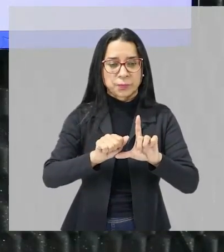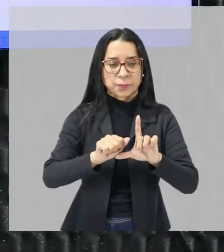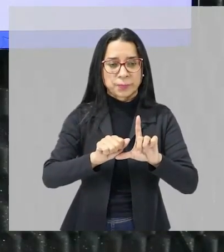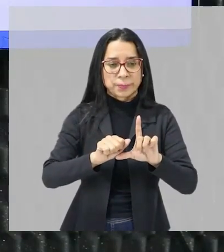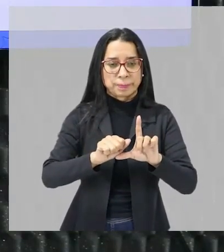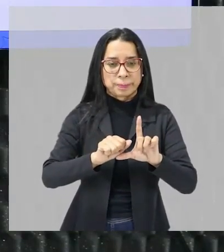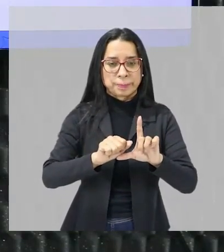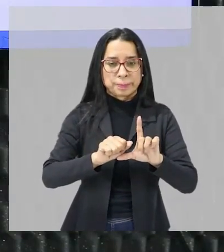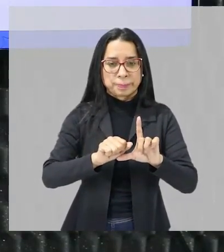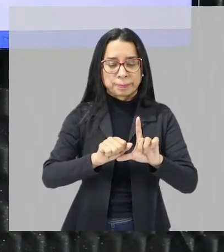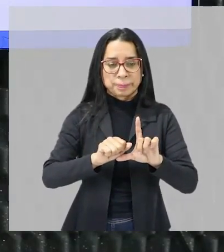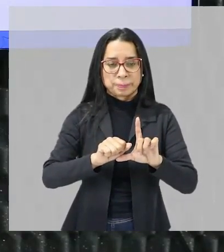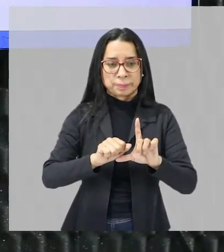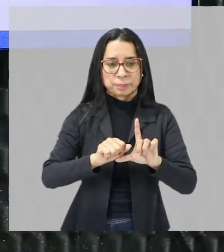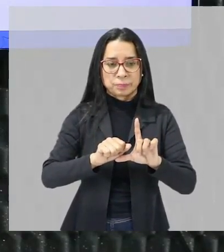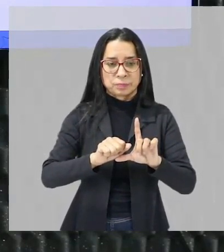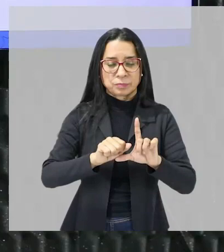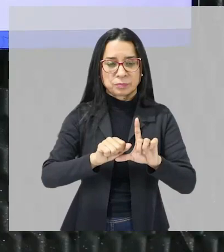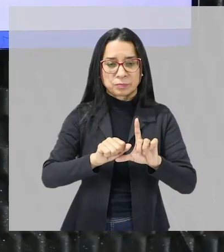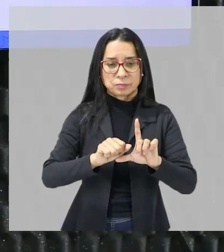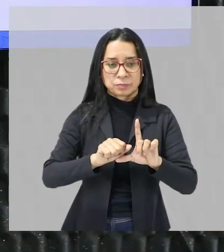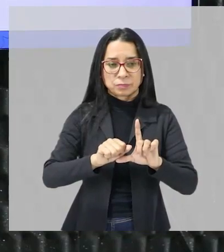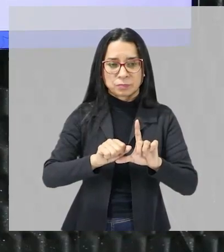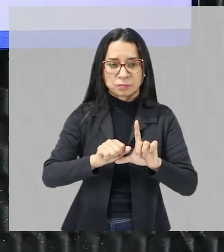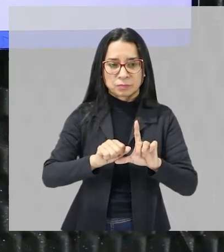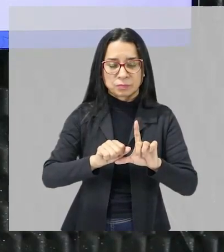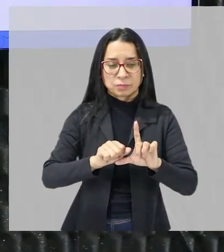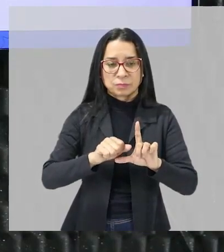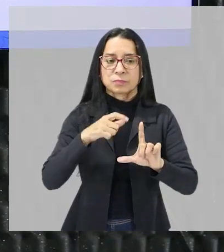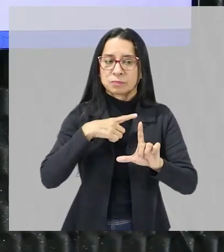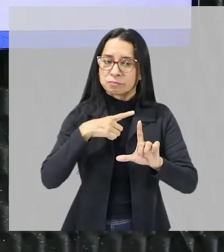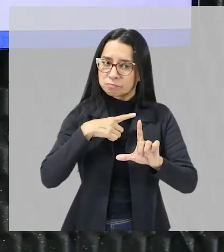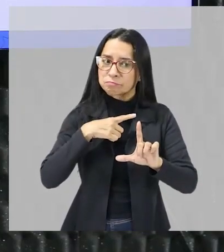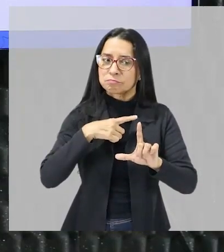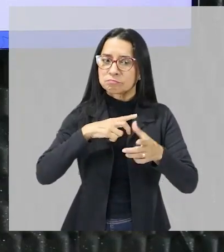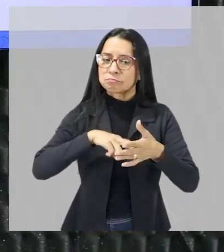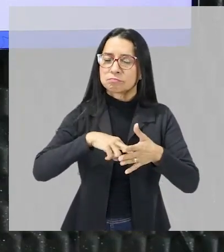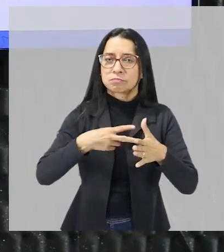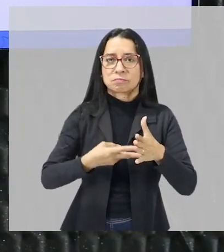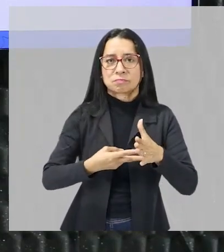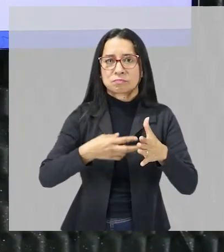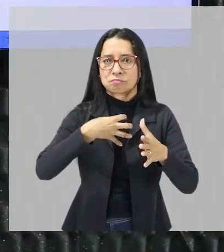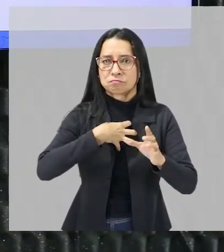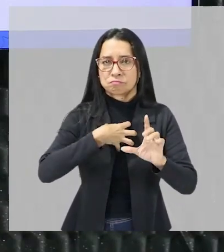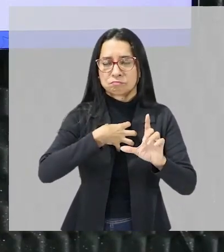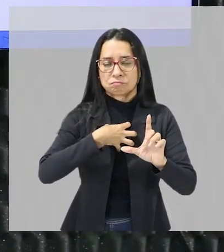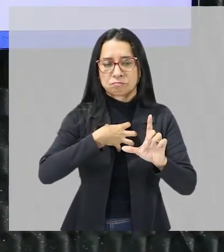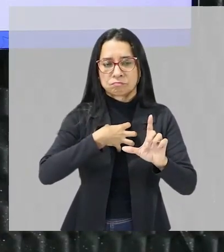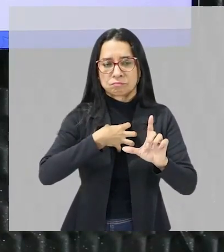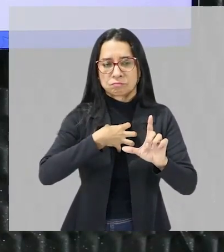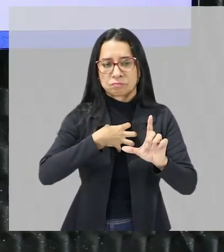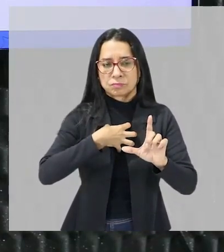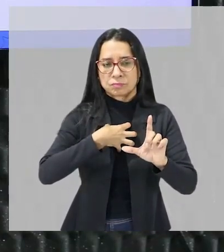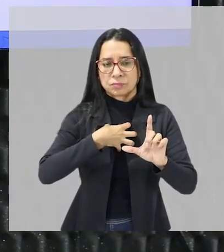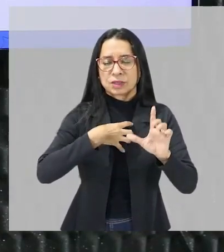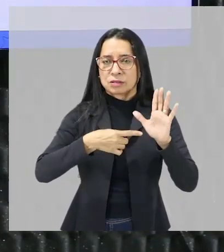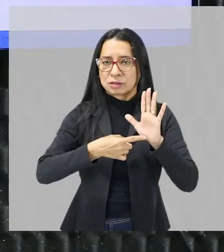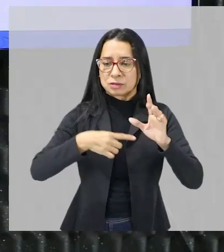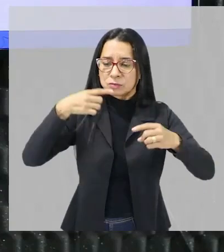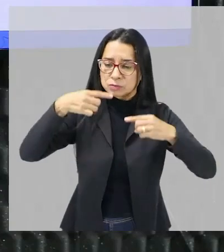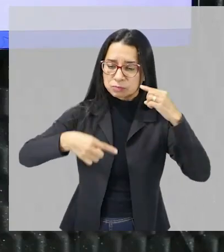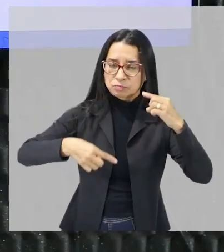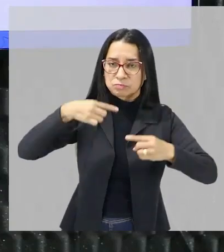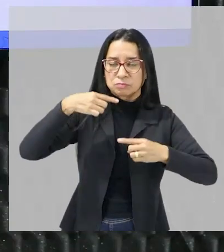A. A neutralidade dos mecanismos midiáticos. Faz sentido? Faz sentido. Está colocando em debate se existe